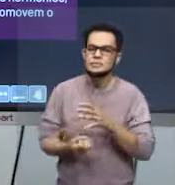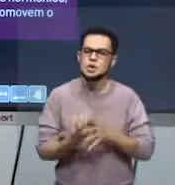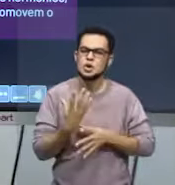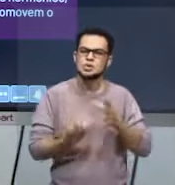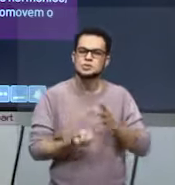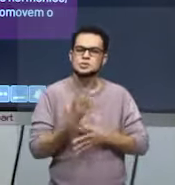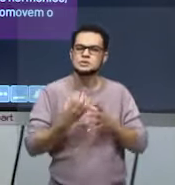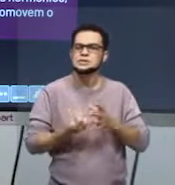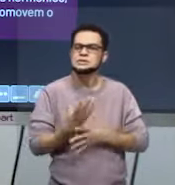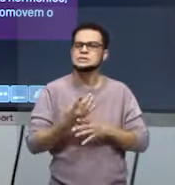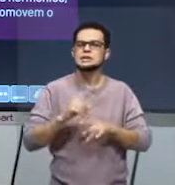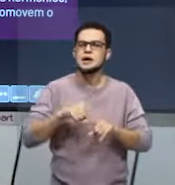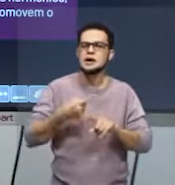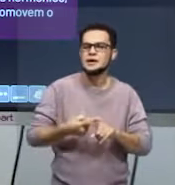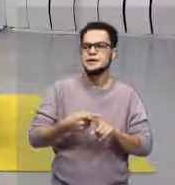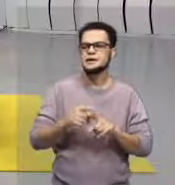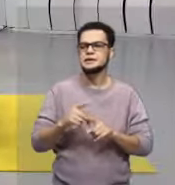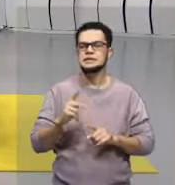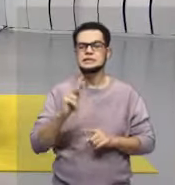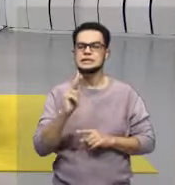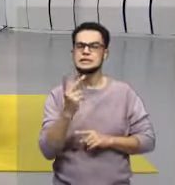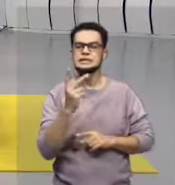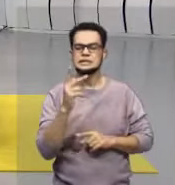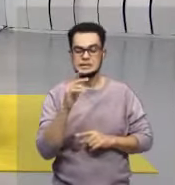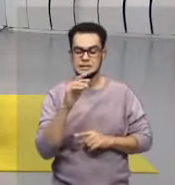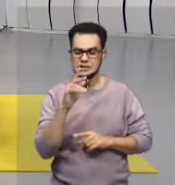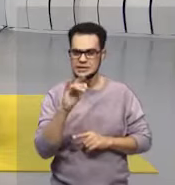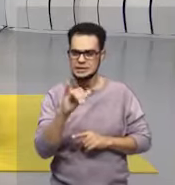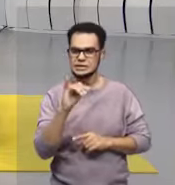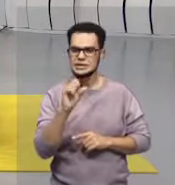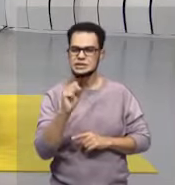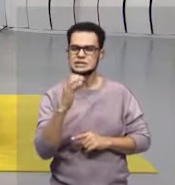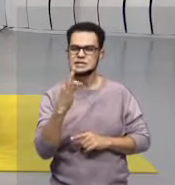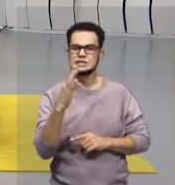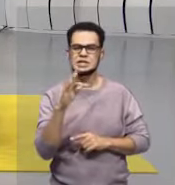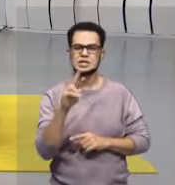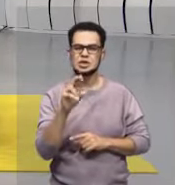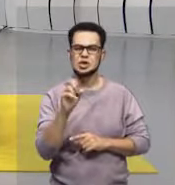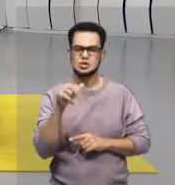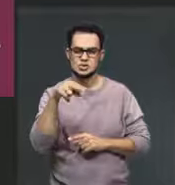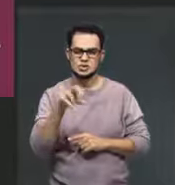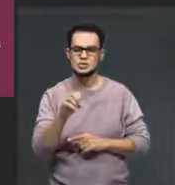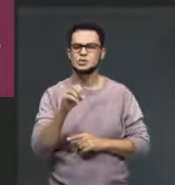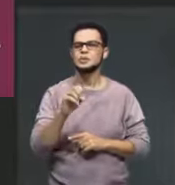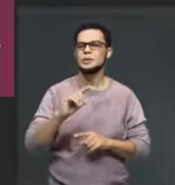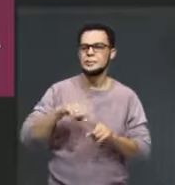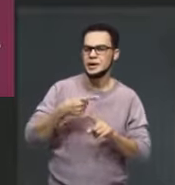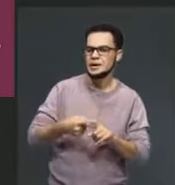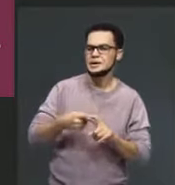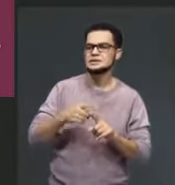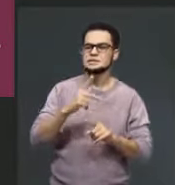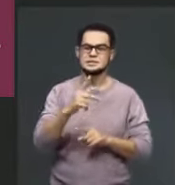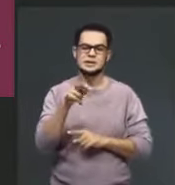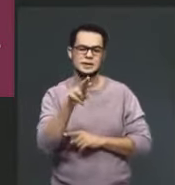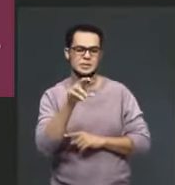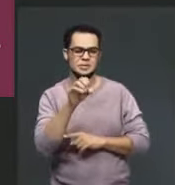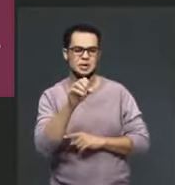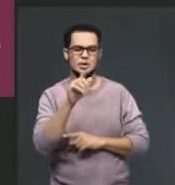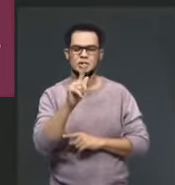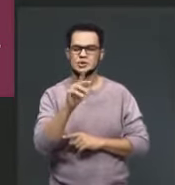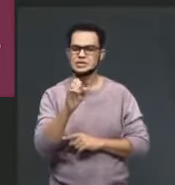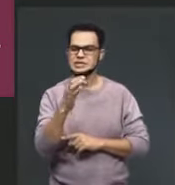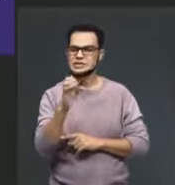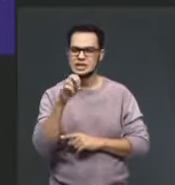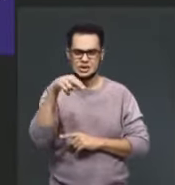como estrógeno e progesterona. Gente, parece um monte de informação, mas eu vou repetir as